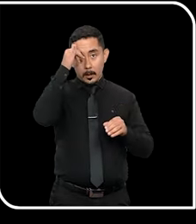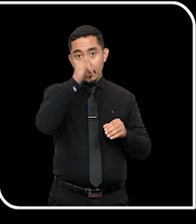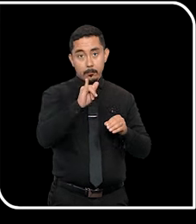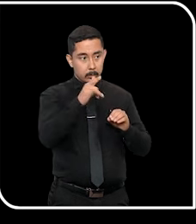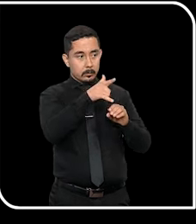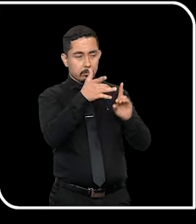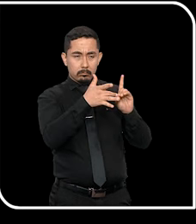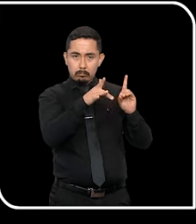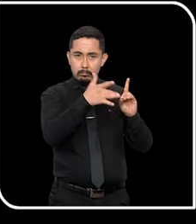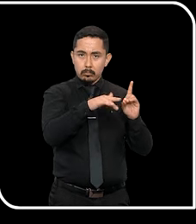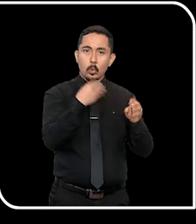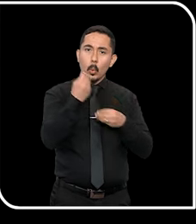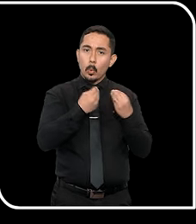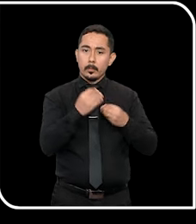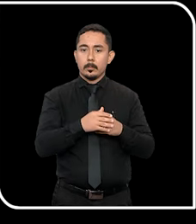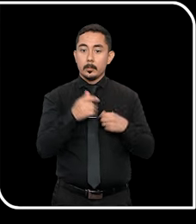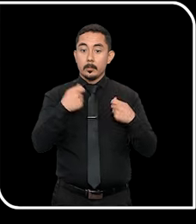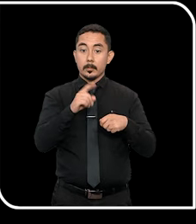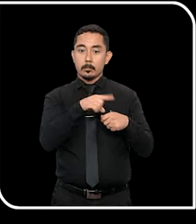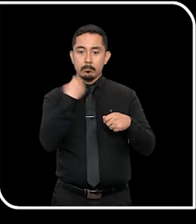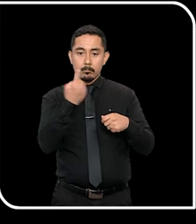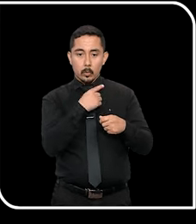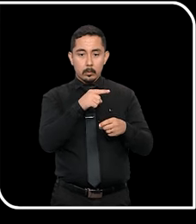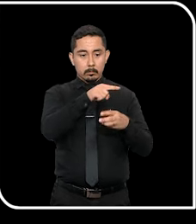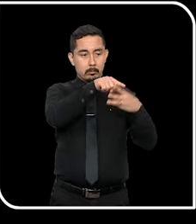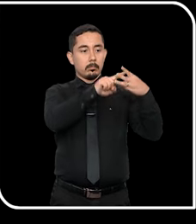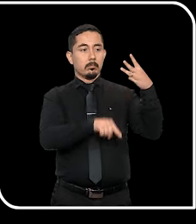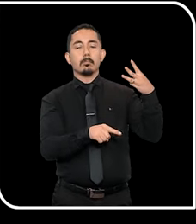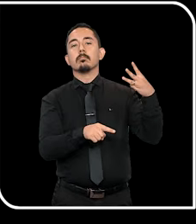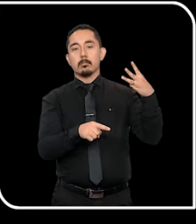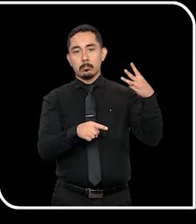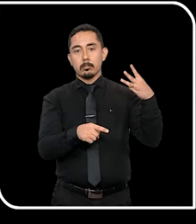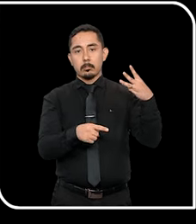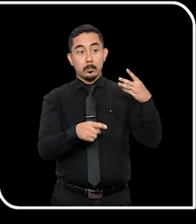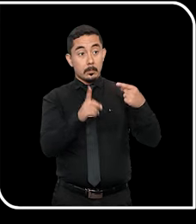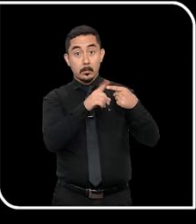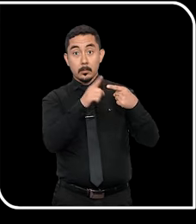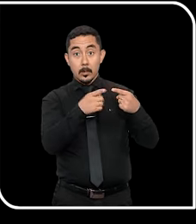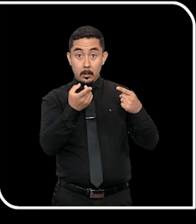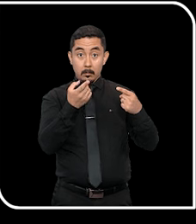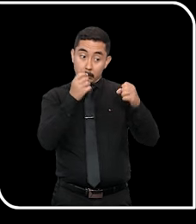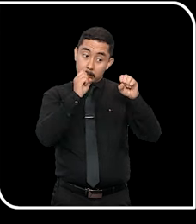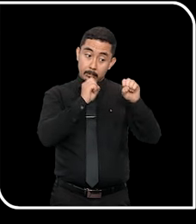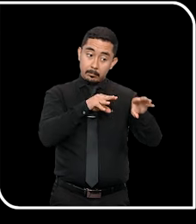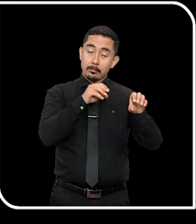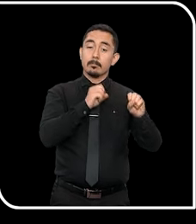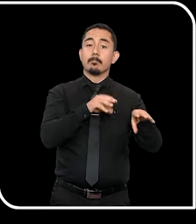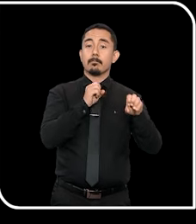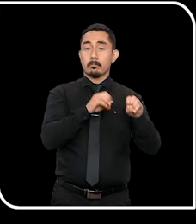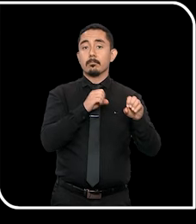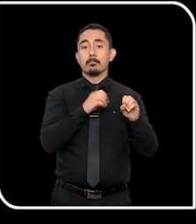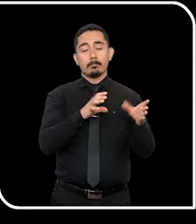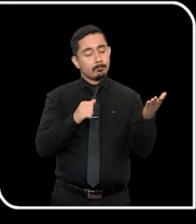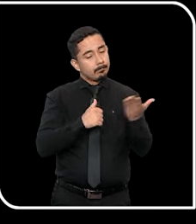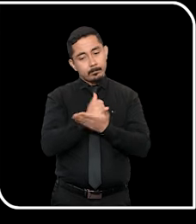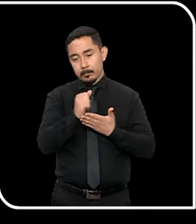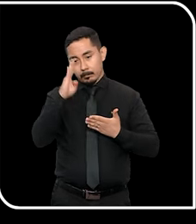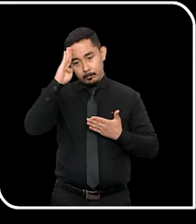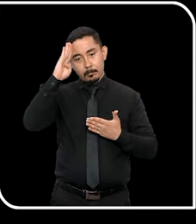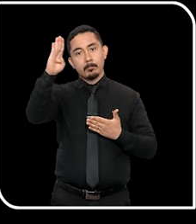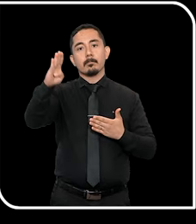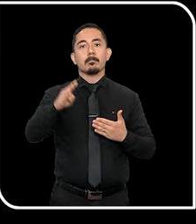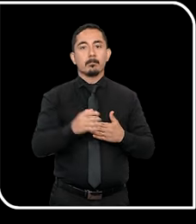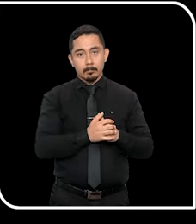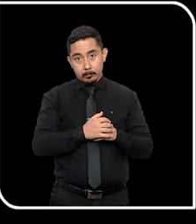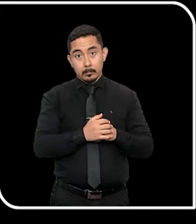capacitiva está na prática a gente precisa de um tripé educação educação é fundamental gente é a educação